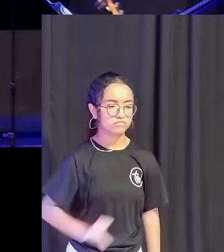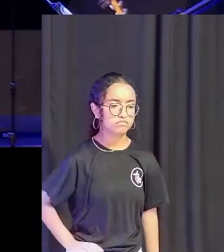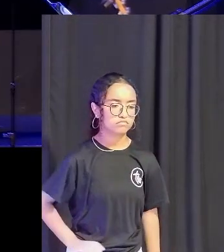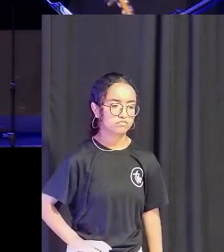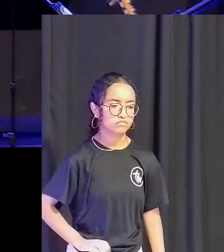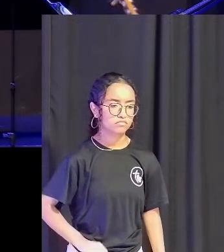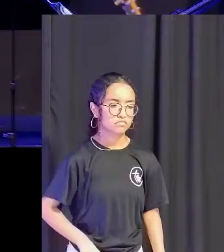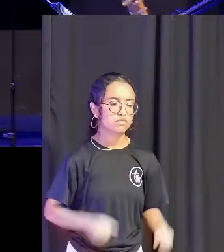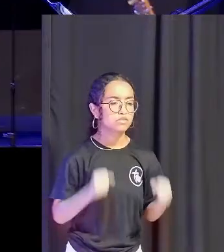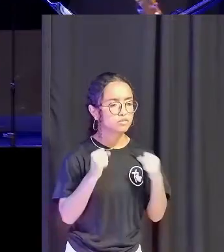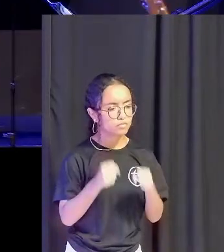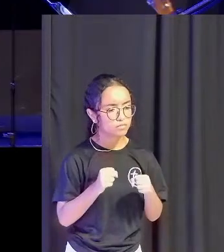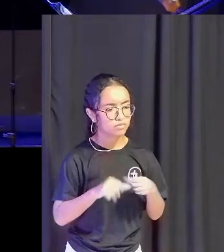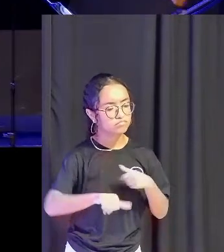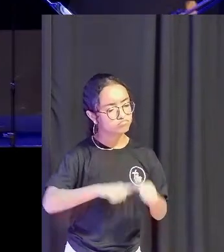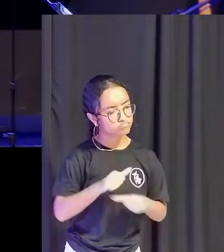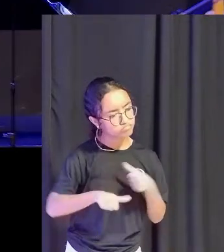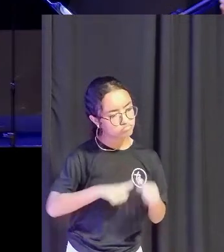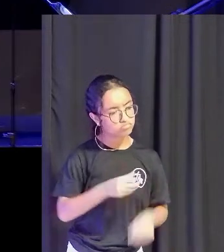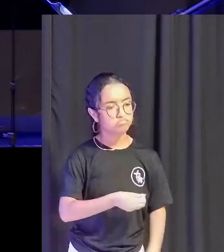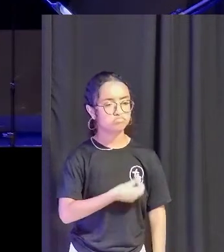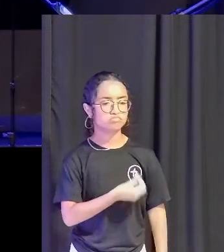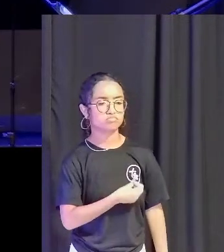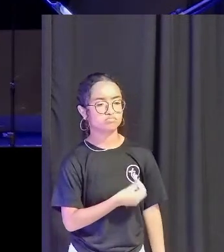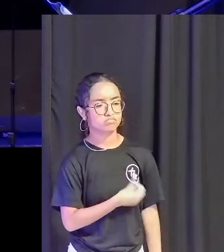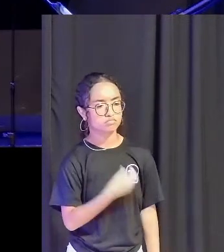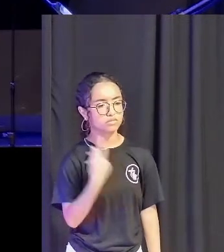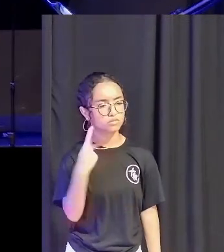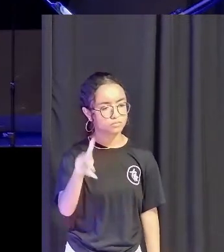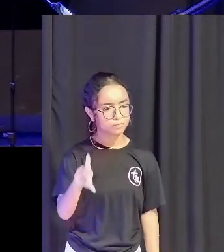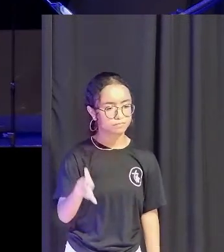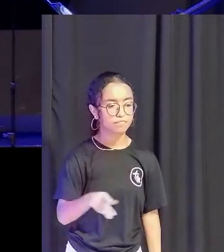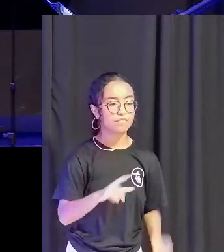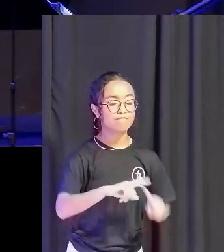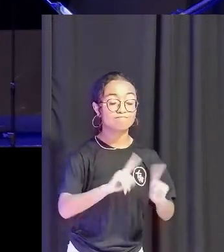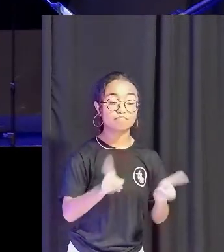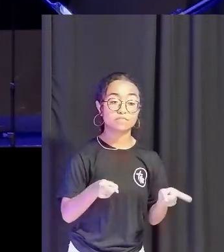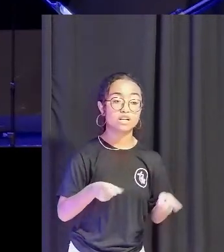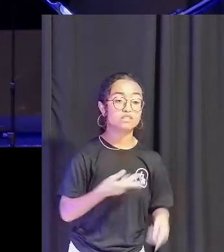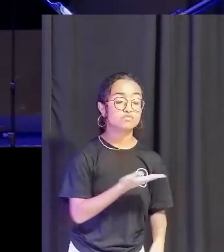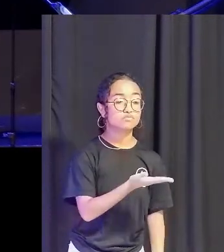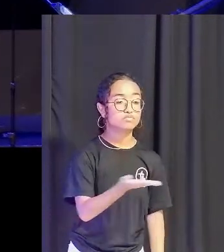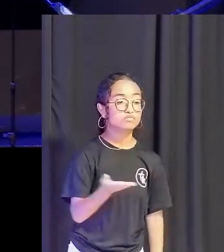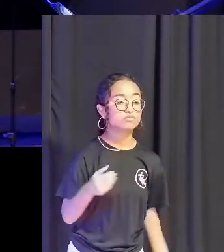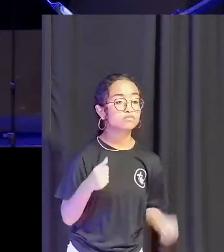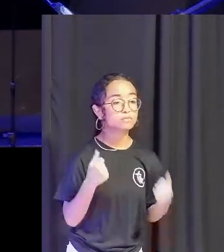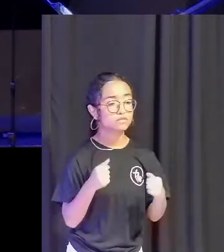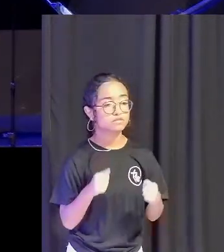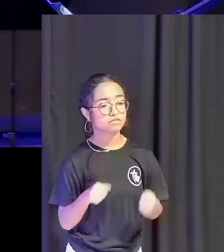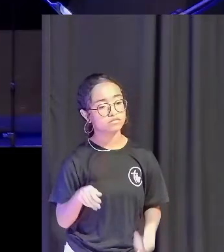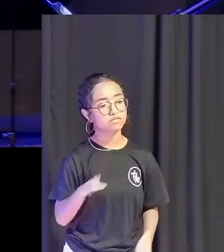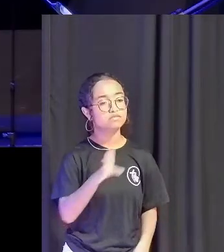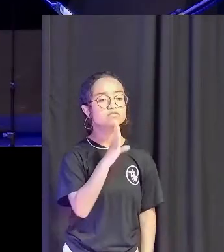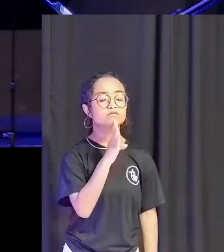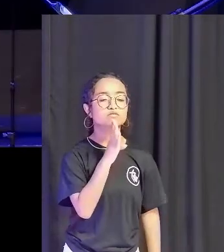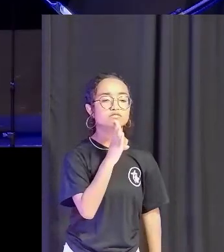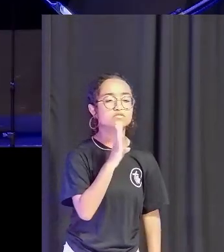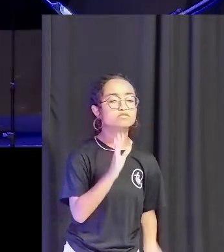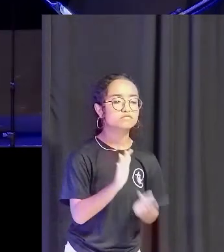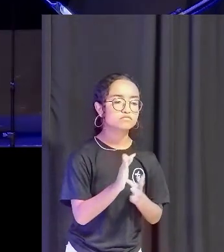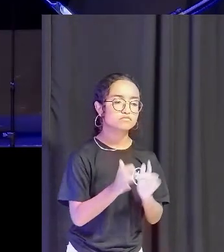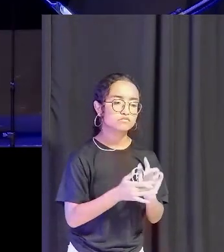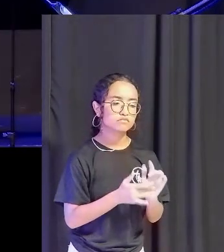a transformação na tua vida, mas tu tens que reconhecer que que Jesus Cristo é o Filho de